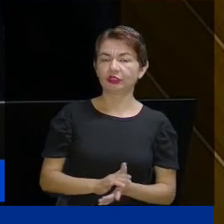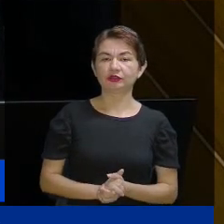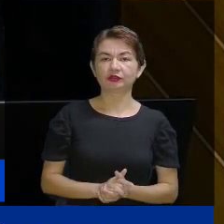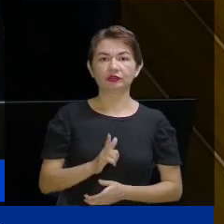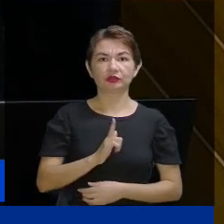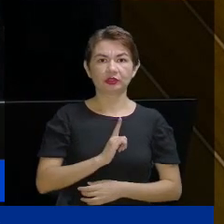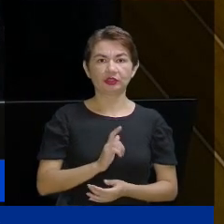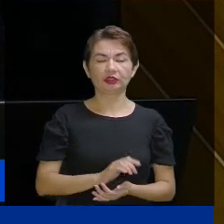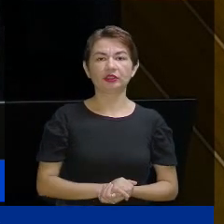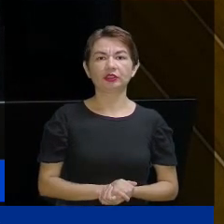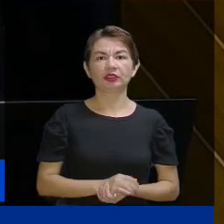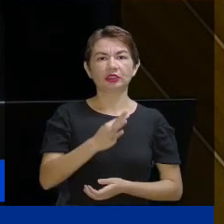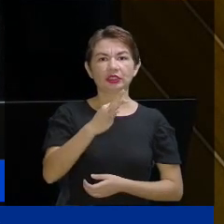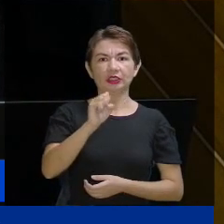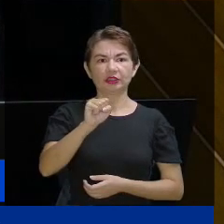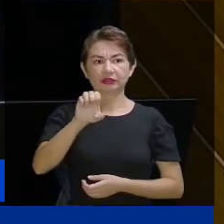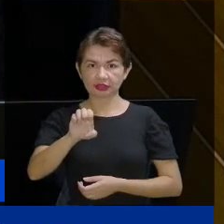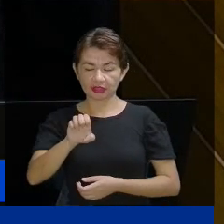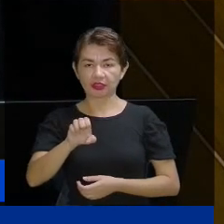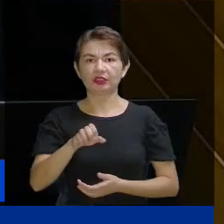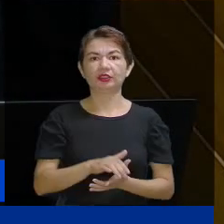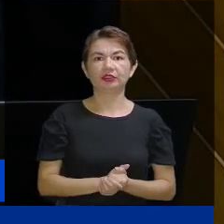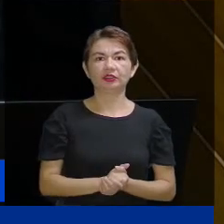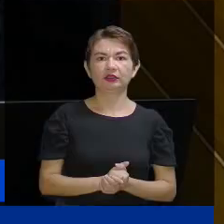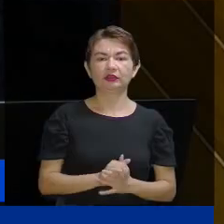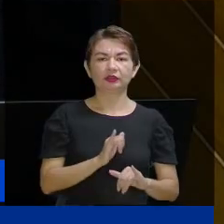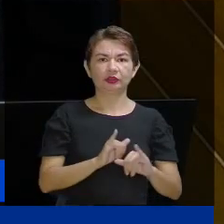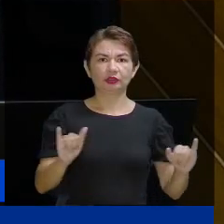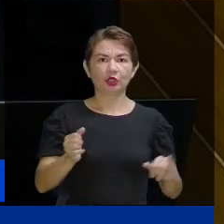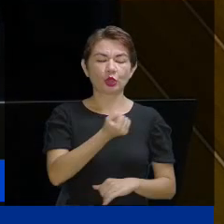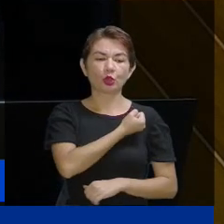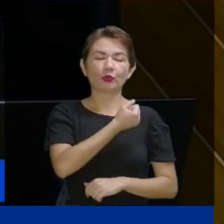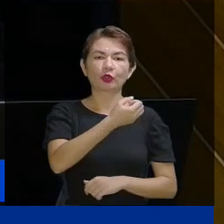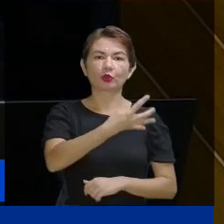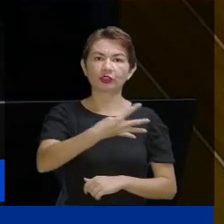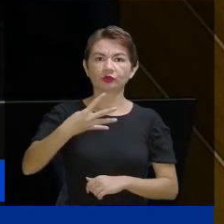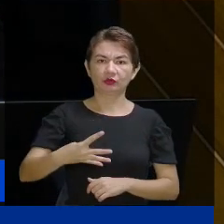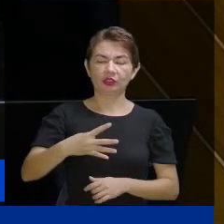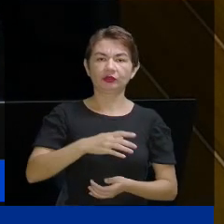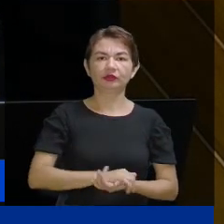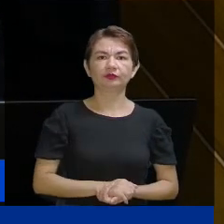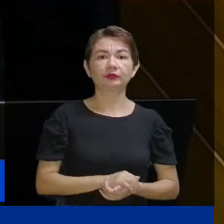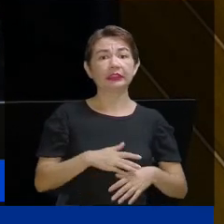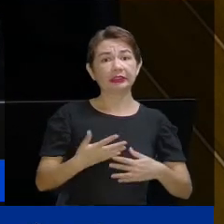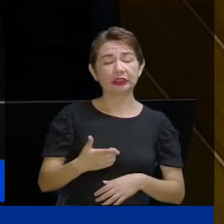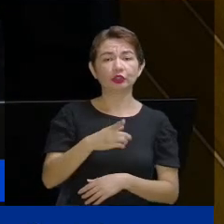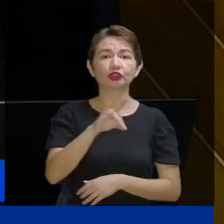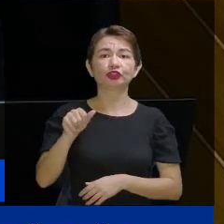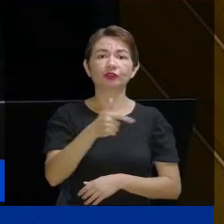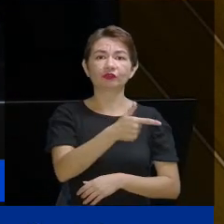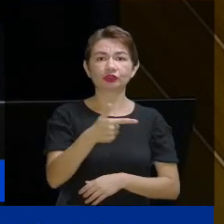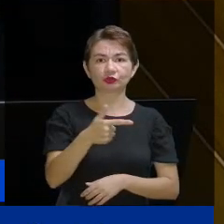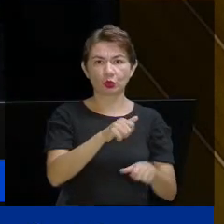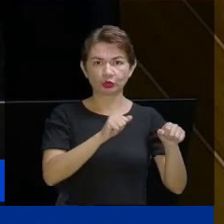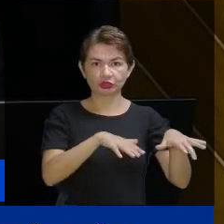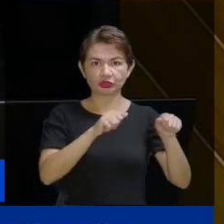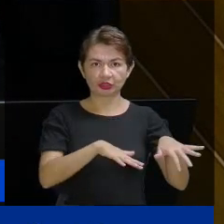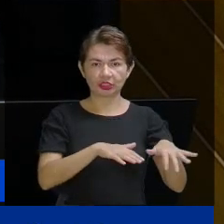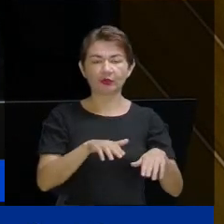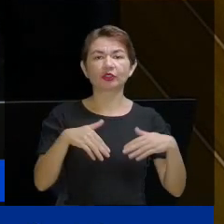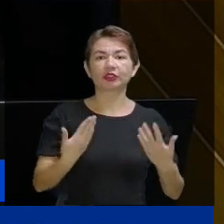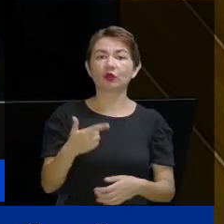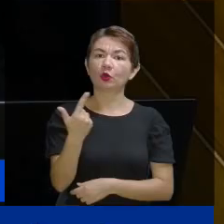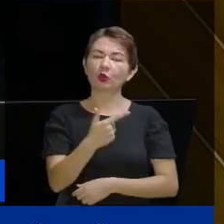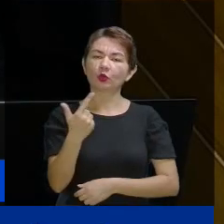restou sumulado pelo TSE no seu enunciado de número 44. Em 22 de setembro, foi